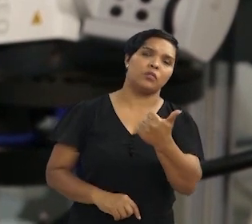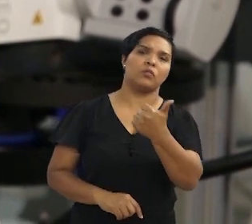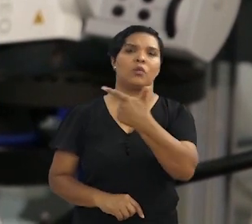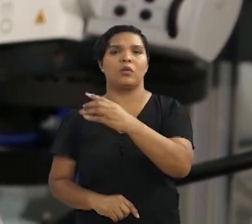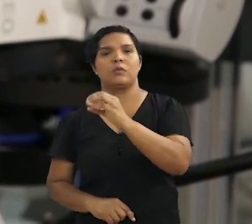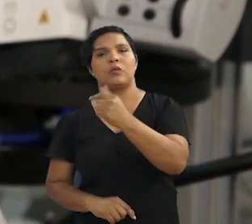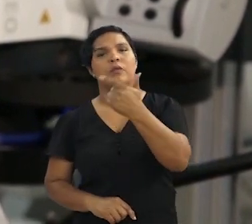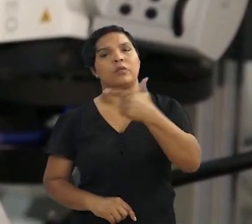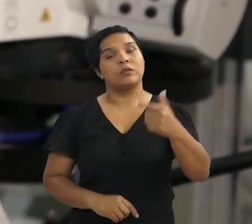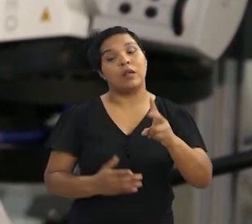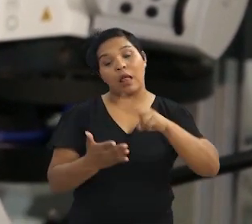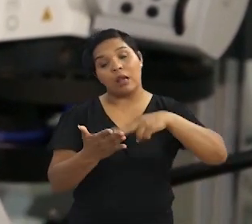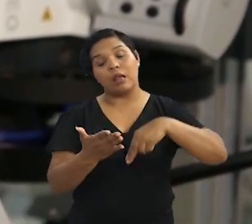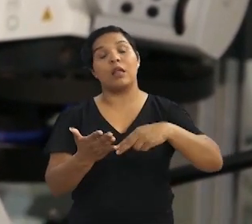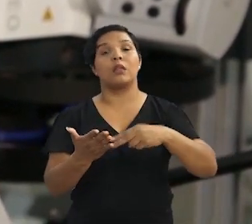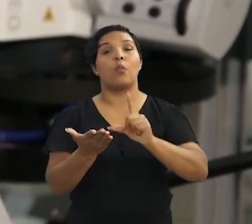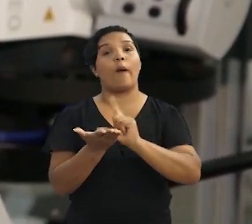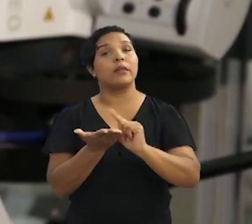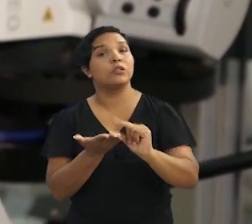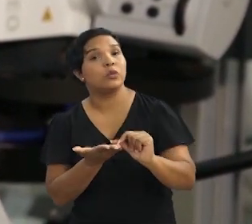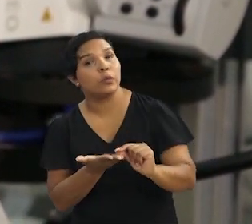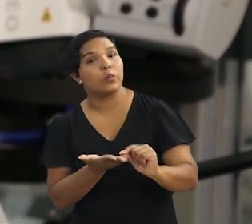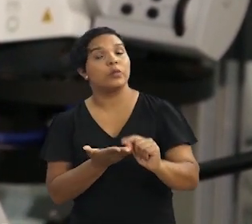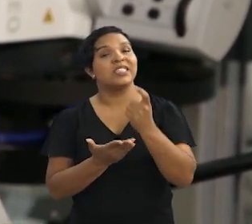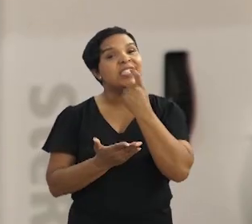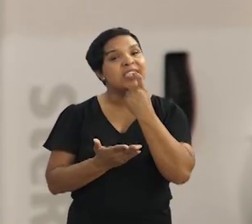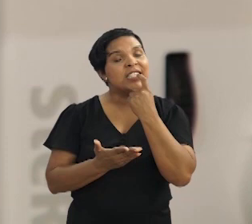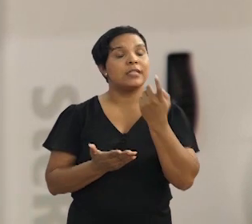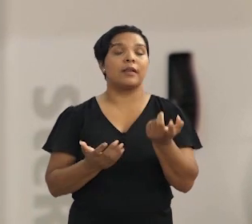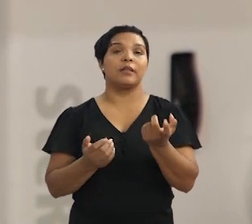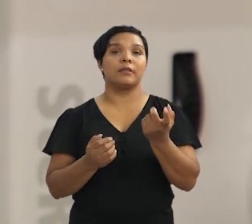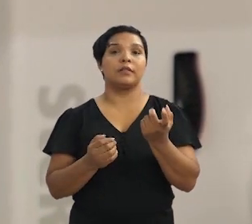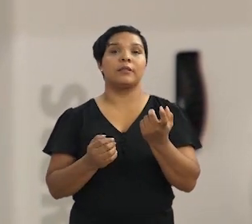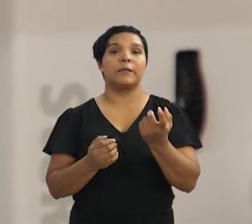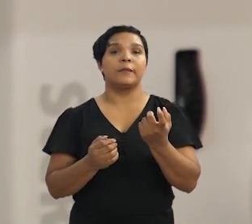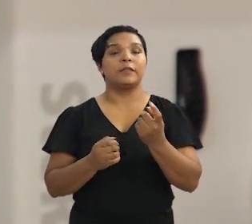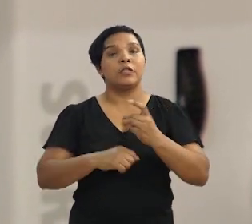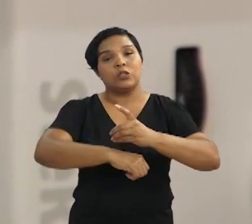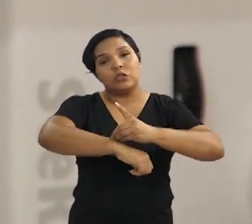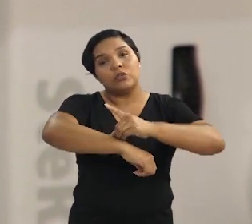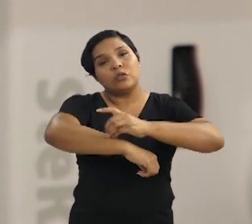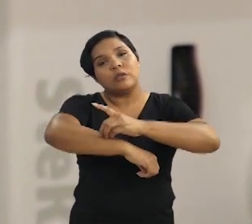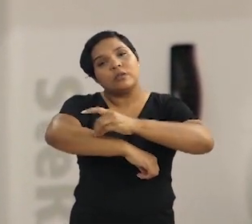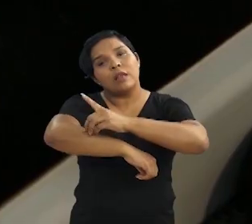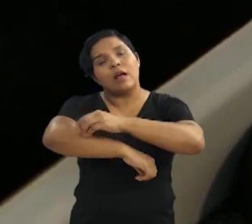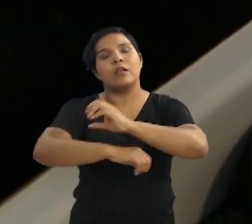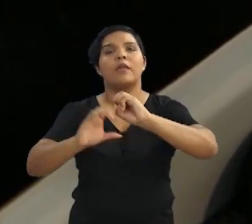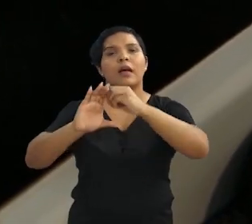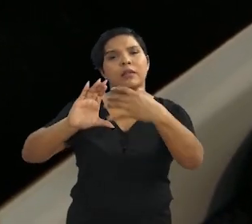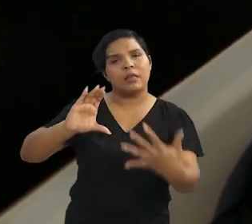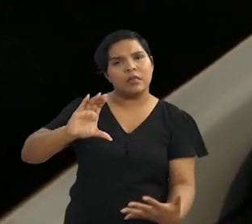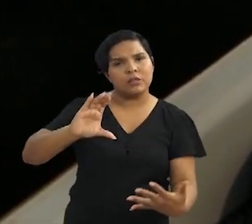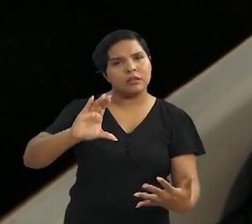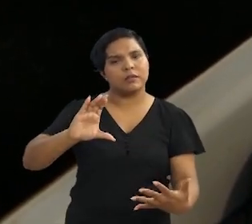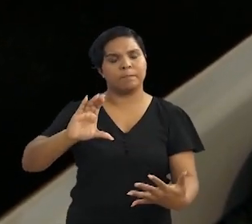e 2022, eu estava lendo um artigo sobre vértebras de dinossauros e aí eu notei características que a gente chama de